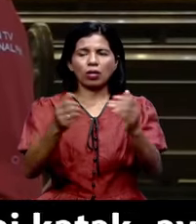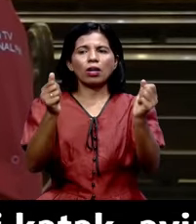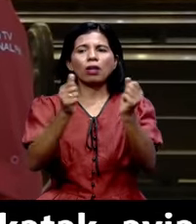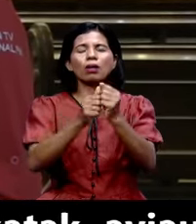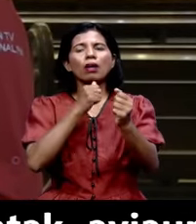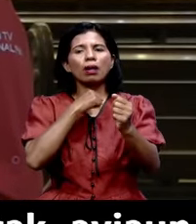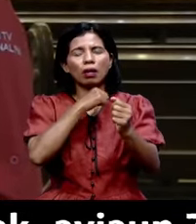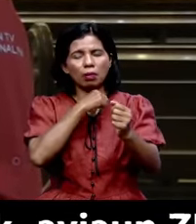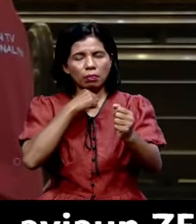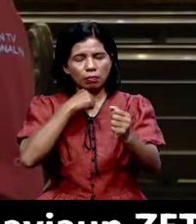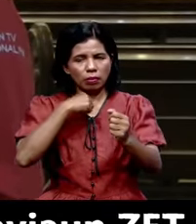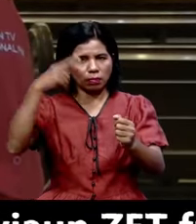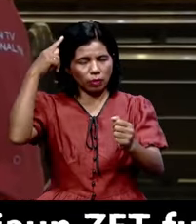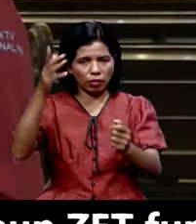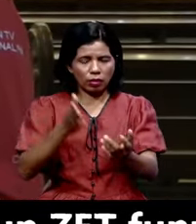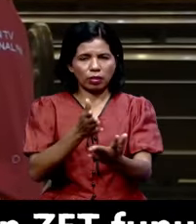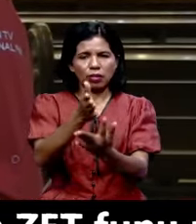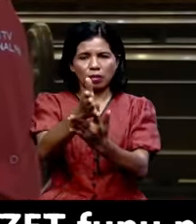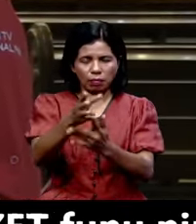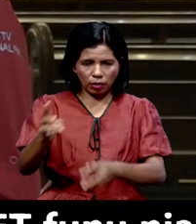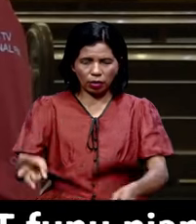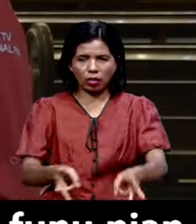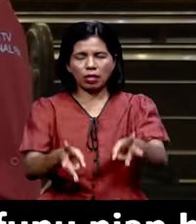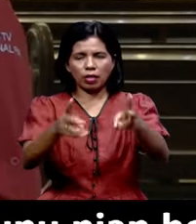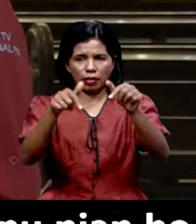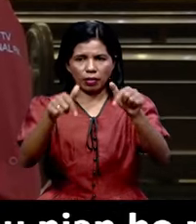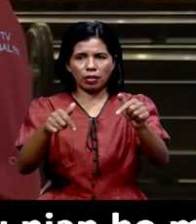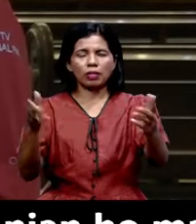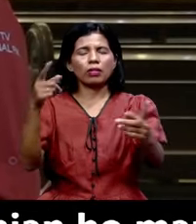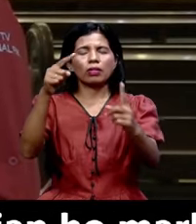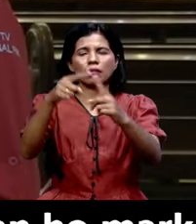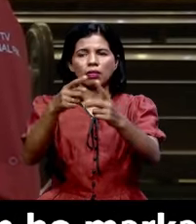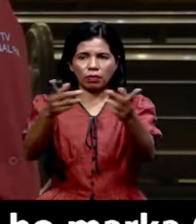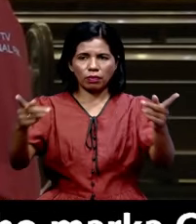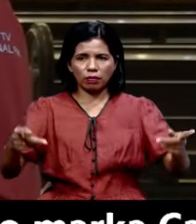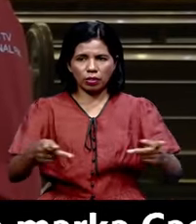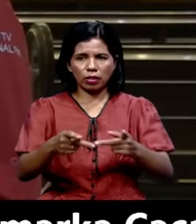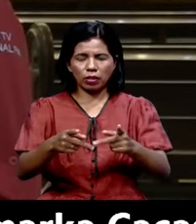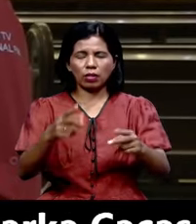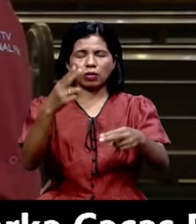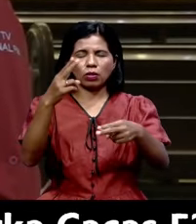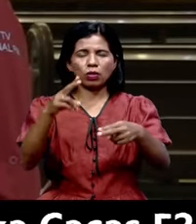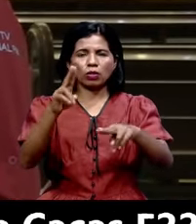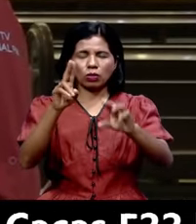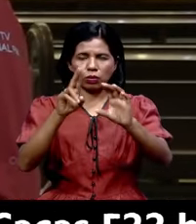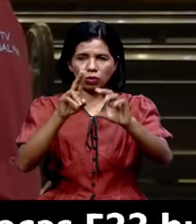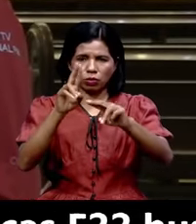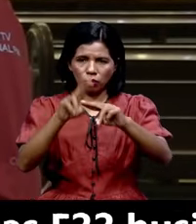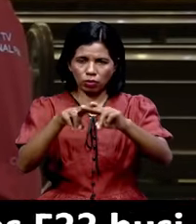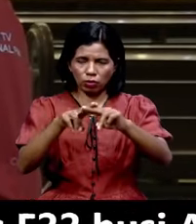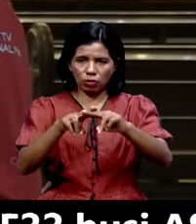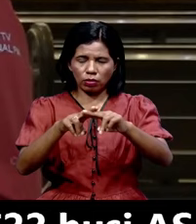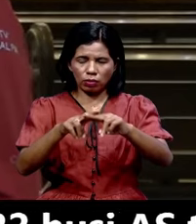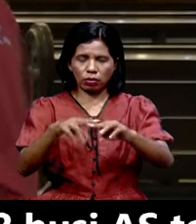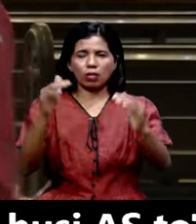quando amu papa passa iha dalam principal ne bato fatin ne benia situr ho di incontro ho religioso